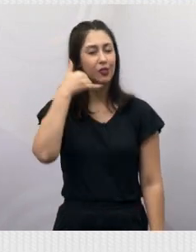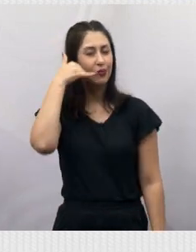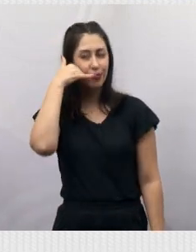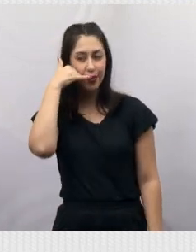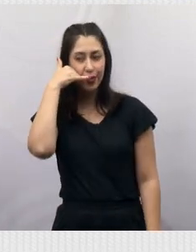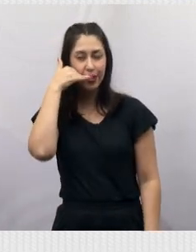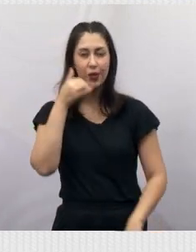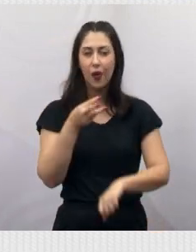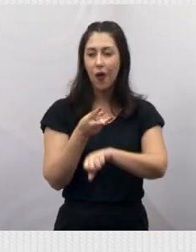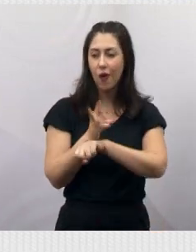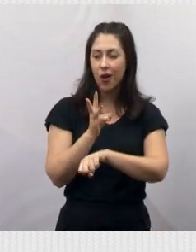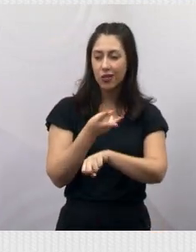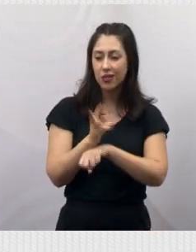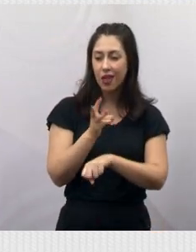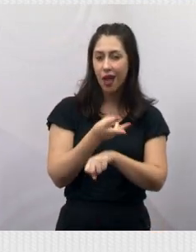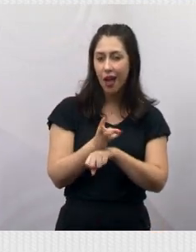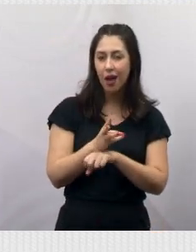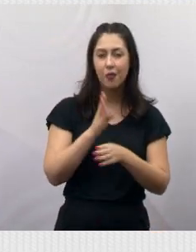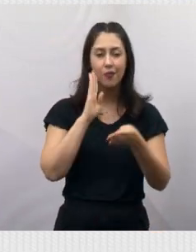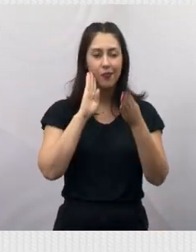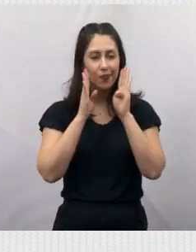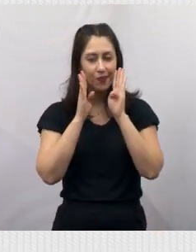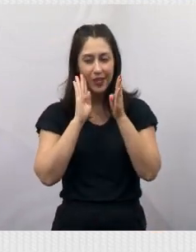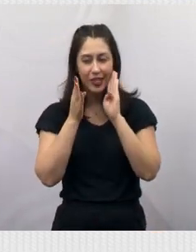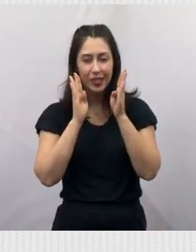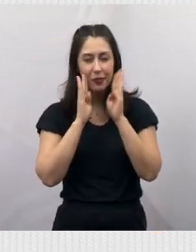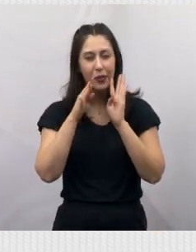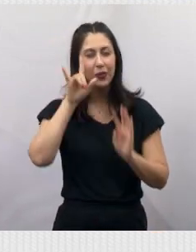3955-2205. Nosso WhatsApp,